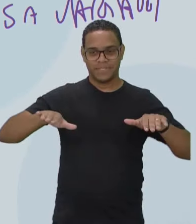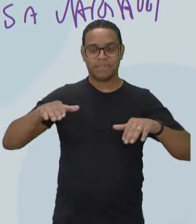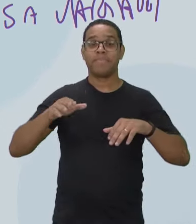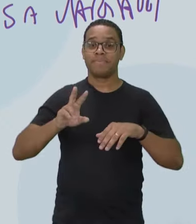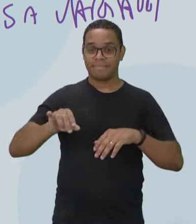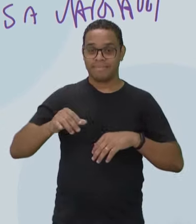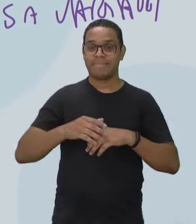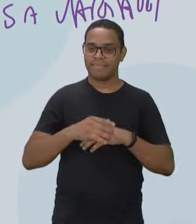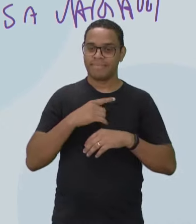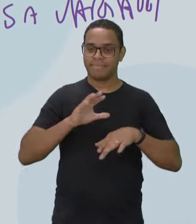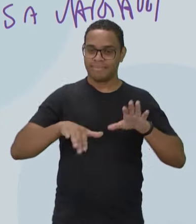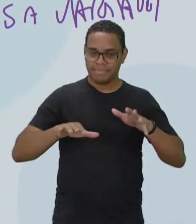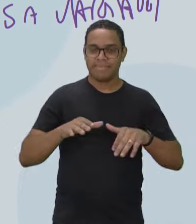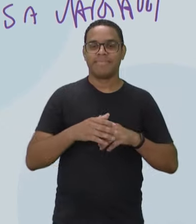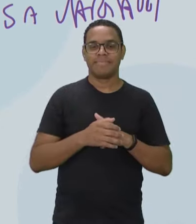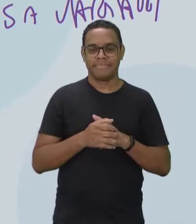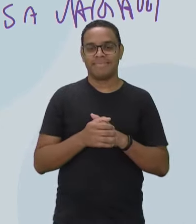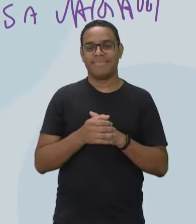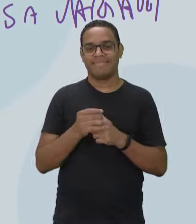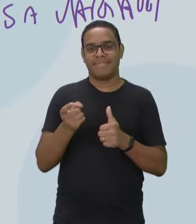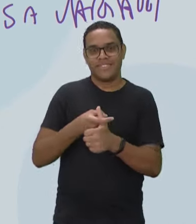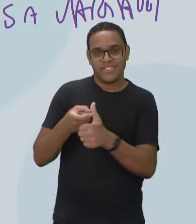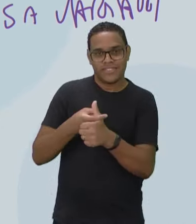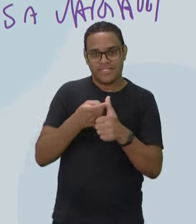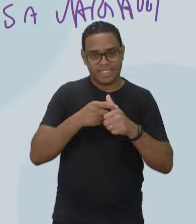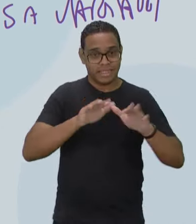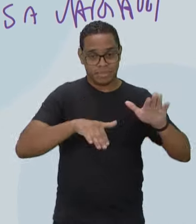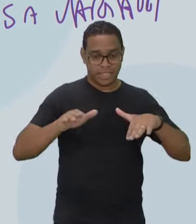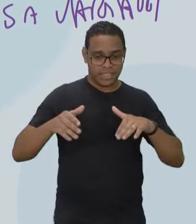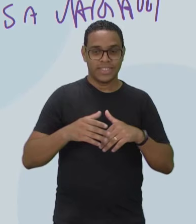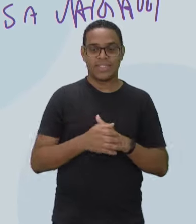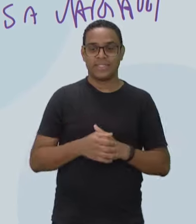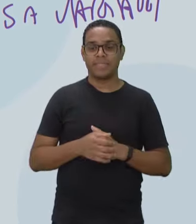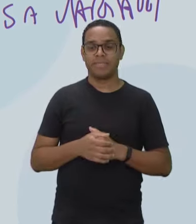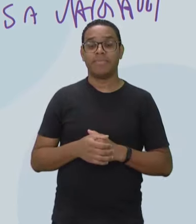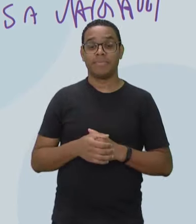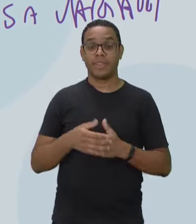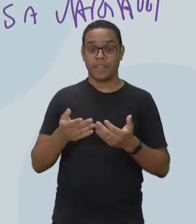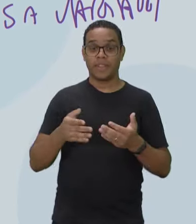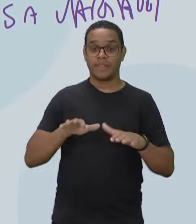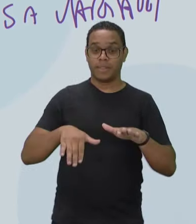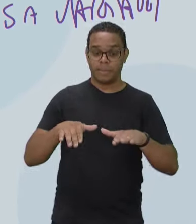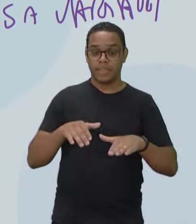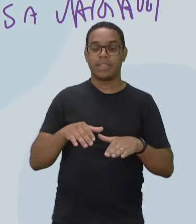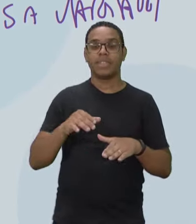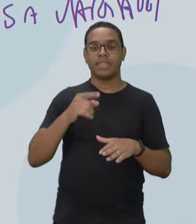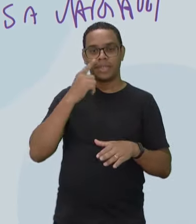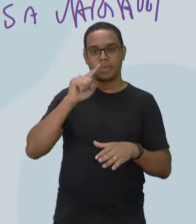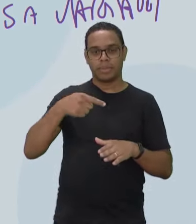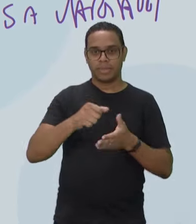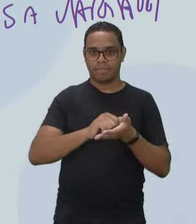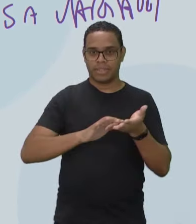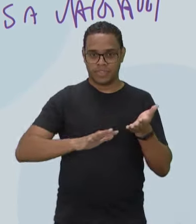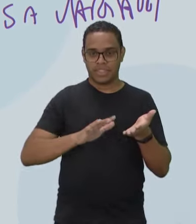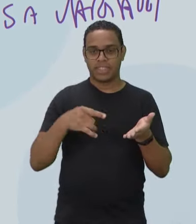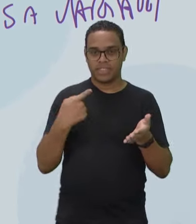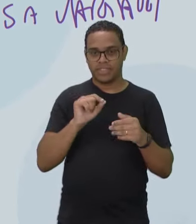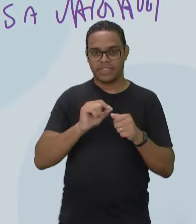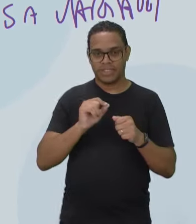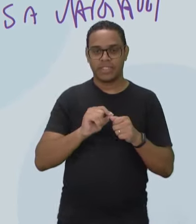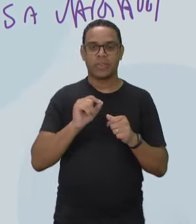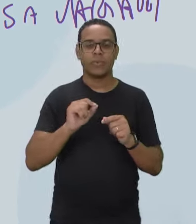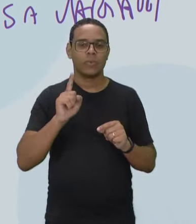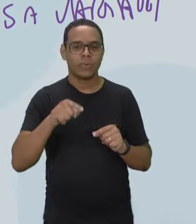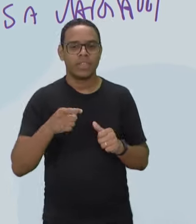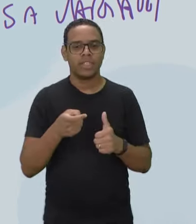conforme os nossos gastos, né? E aí naquelas cartinhas, a próxima atividade é a gente fazer aí o